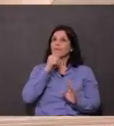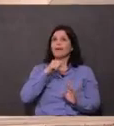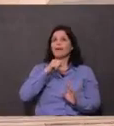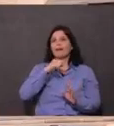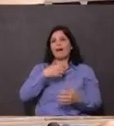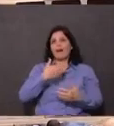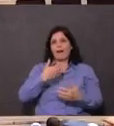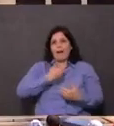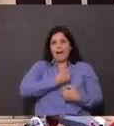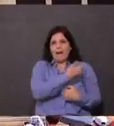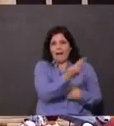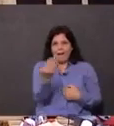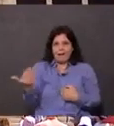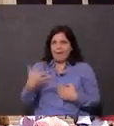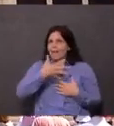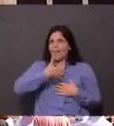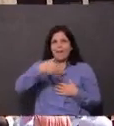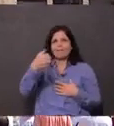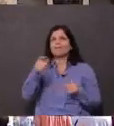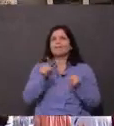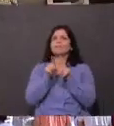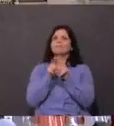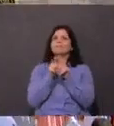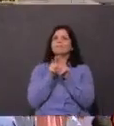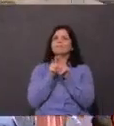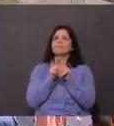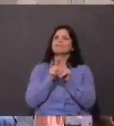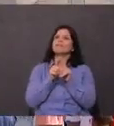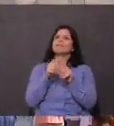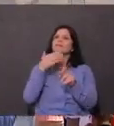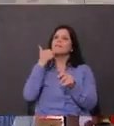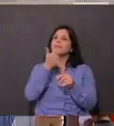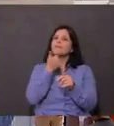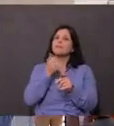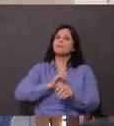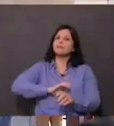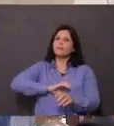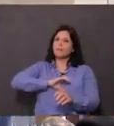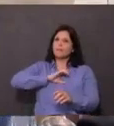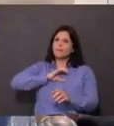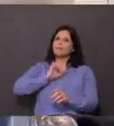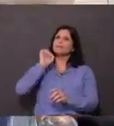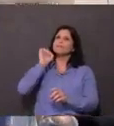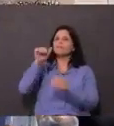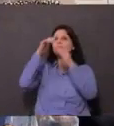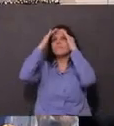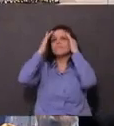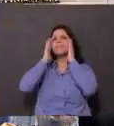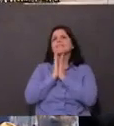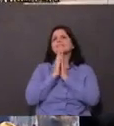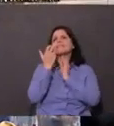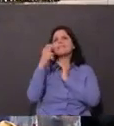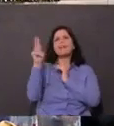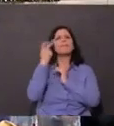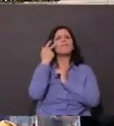sempre a beleza, a confiança, o carinho da Virgem Mãe para a vossa vida e